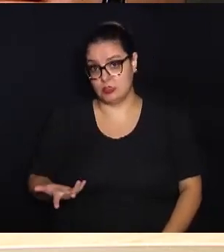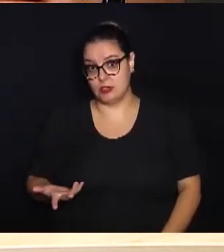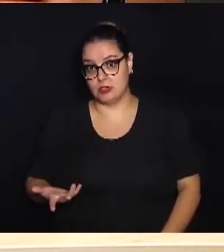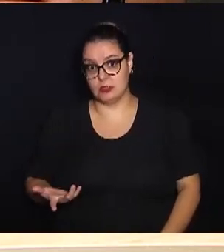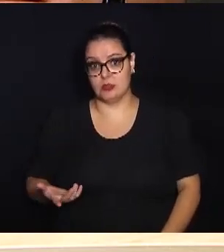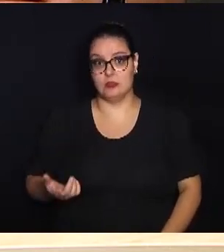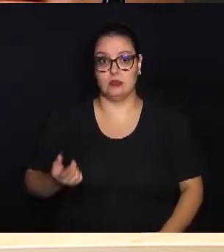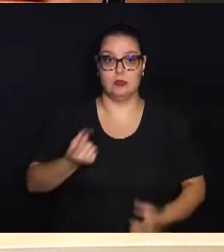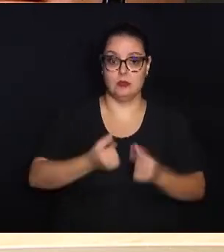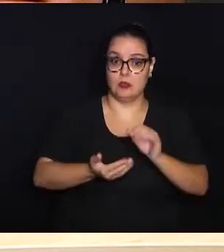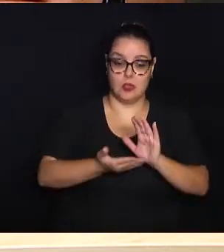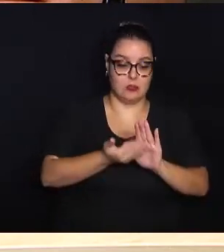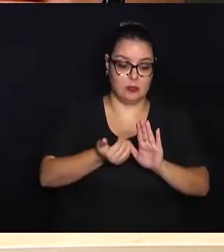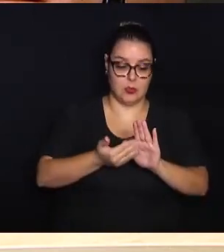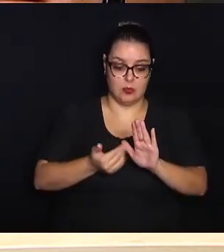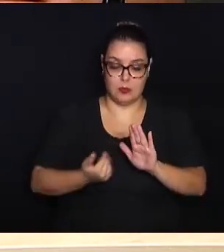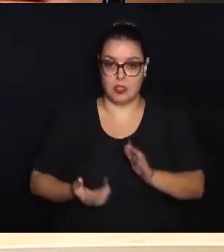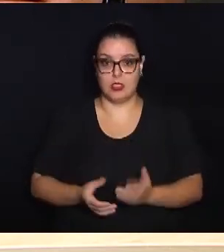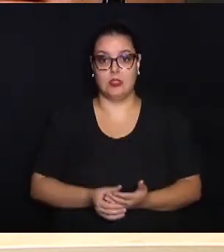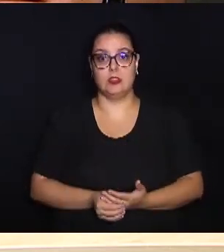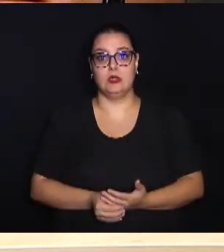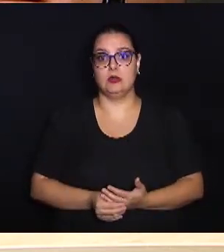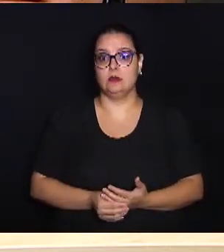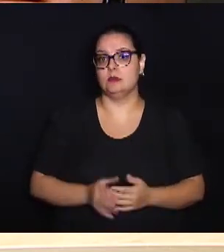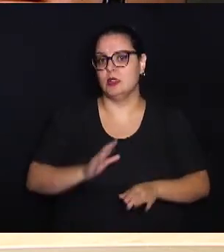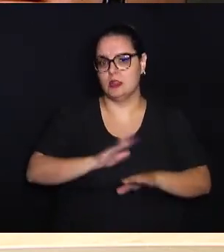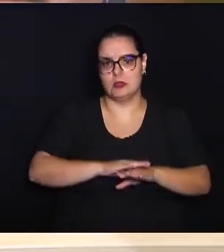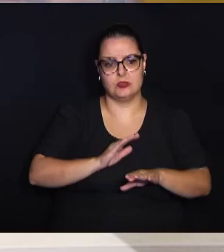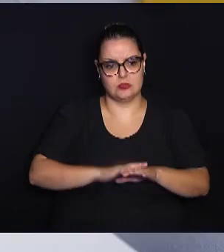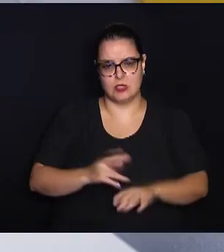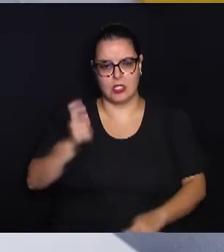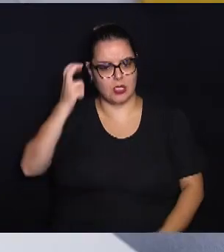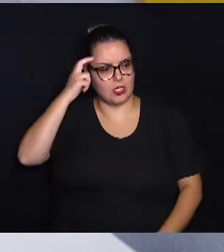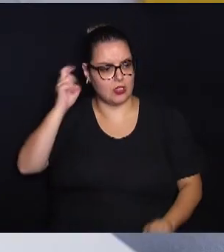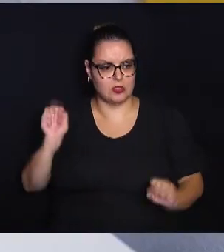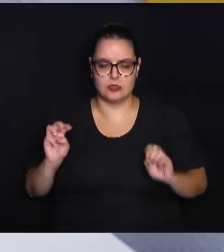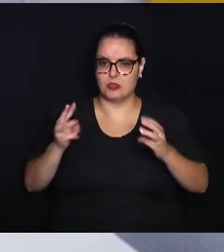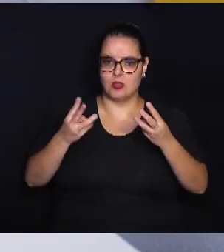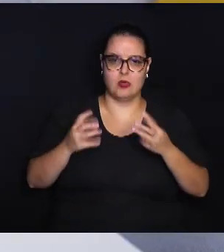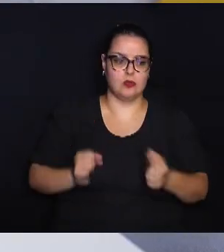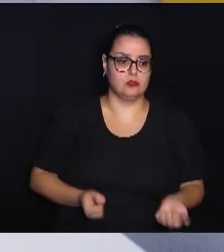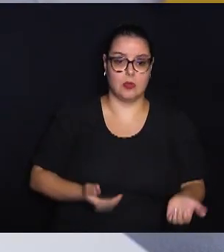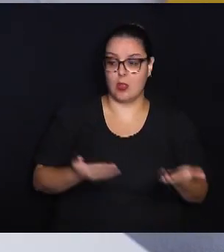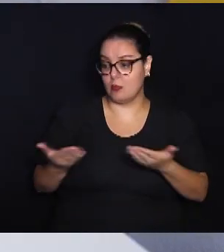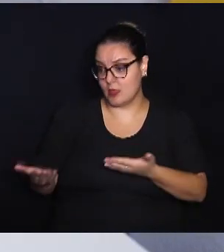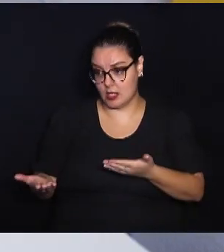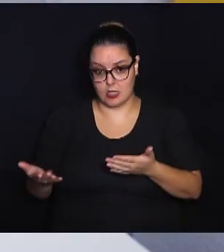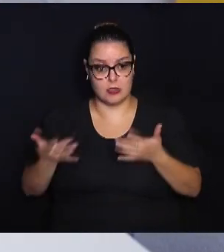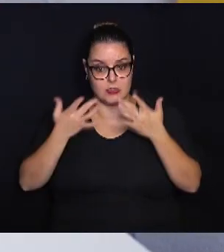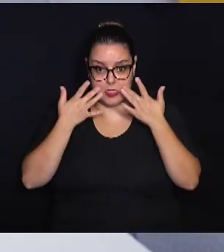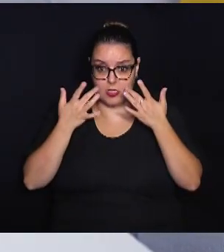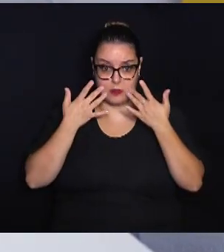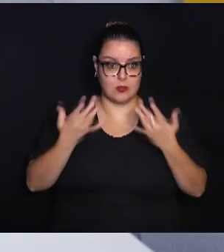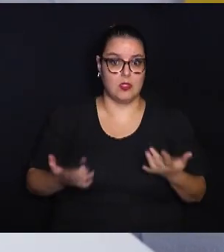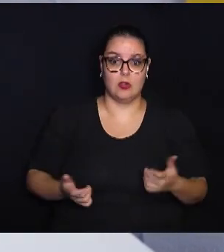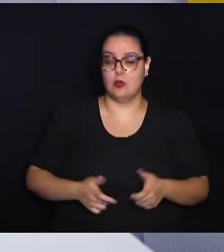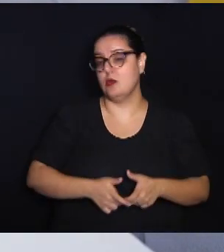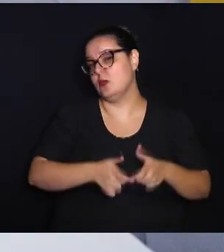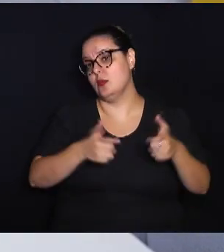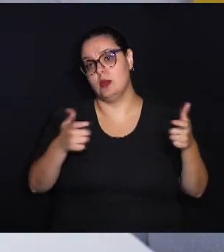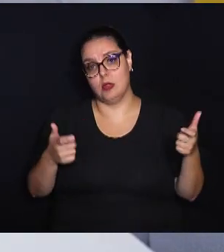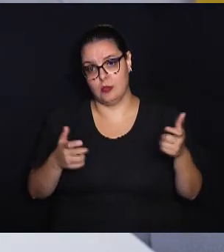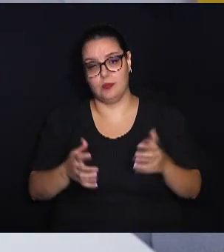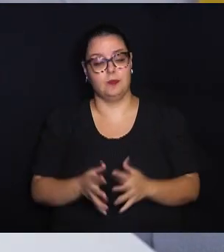Então, desconto para quem gosta de atividades culturais, shows, espetáculos, explorar isso